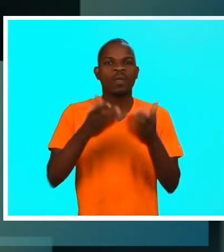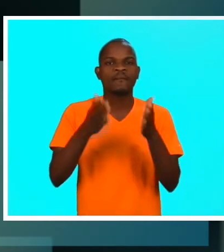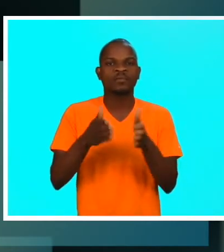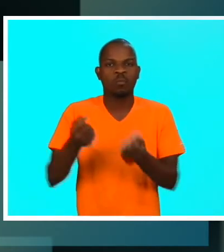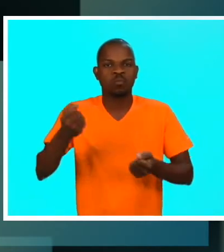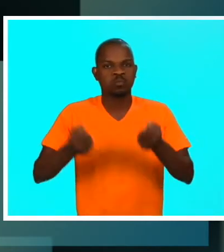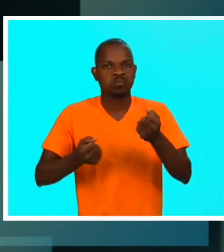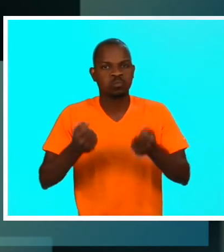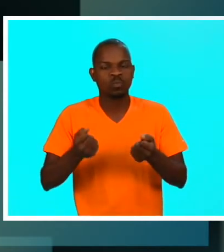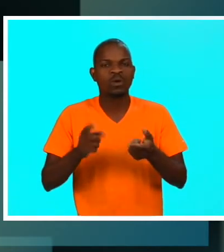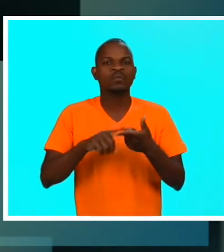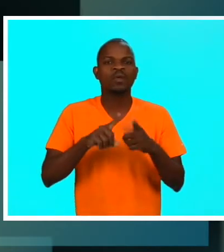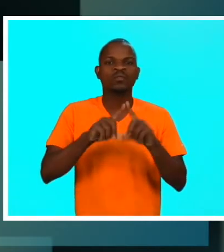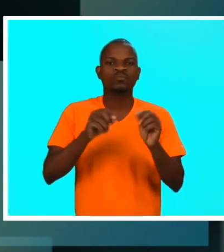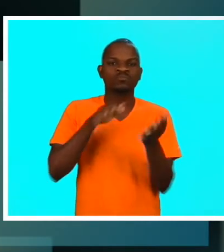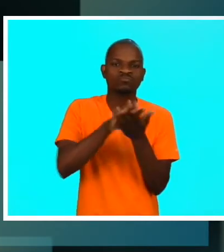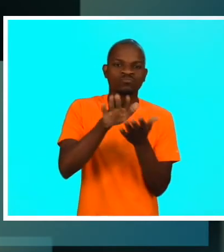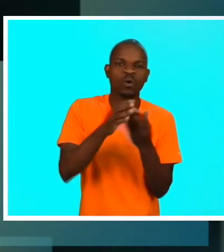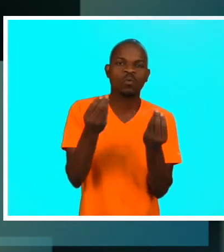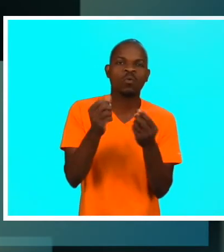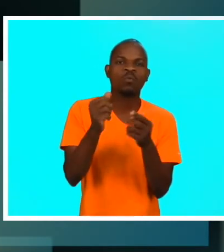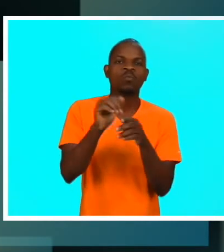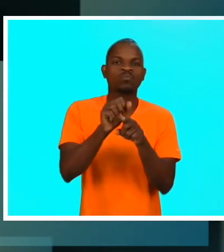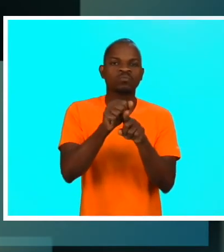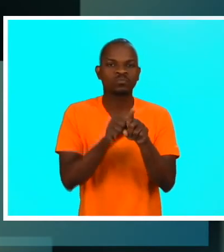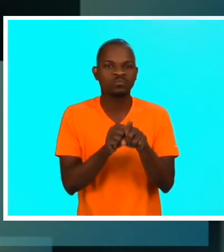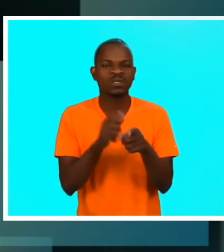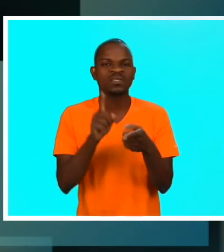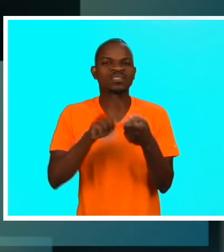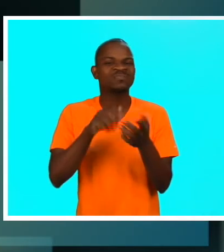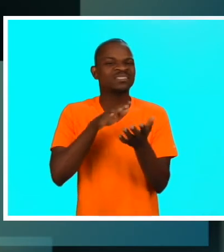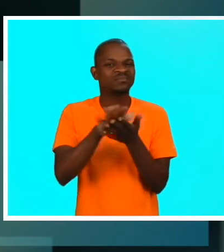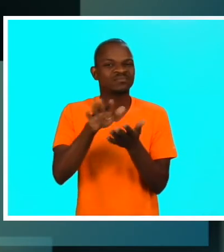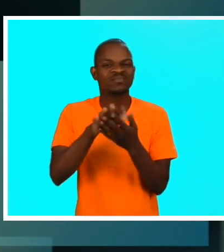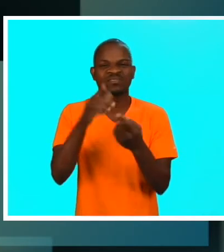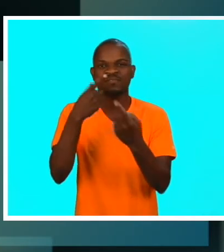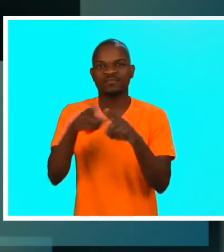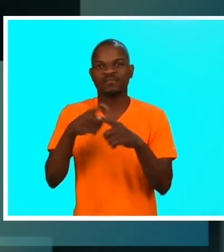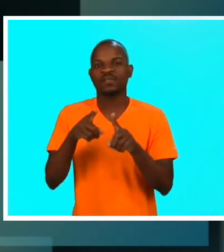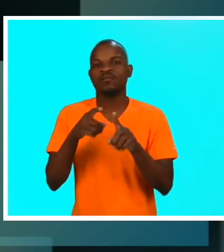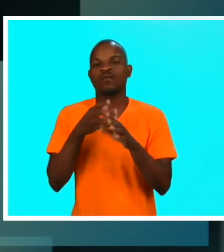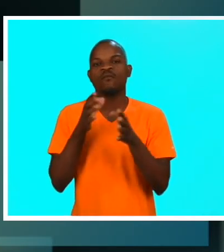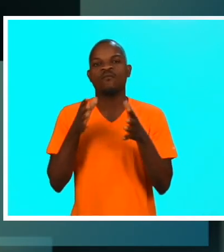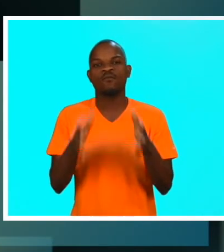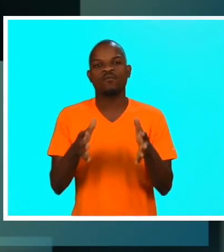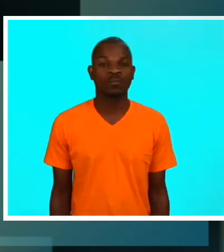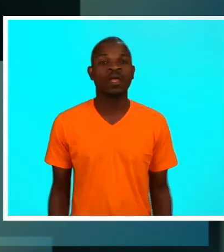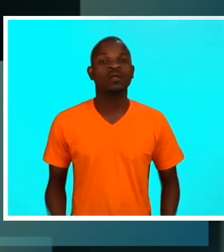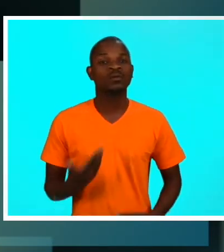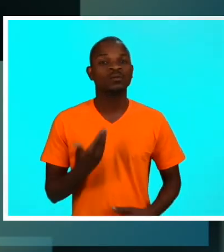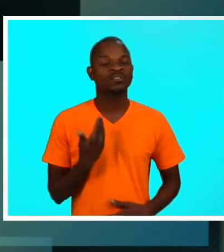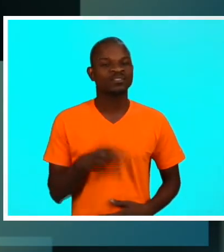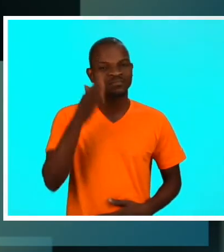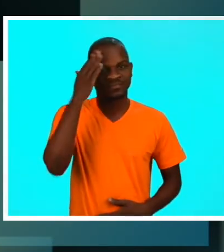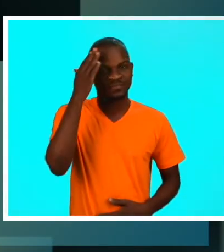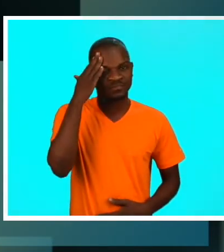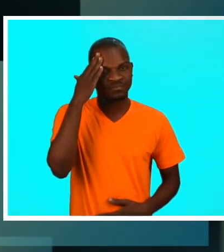prevenção, uso preservativo e sensibilização de outras formas de sobrevivência. Vemos que